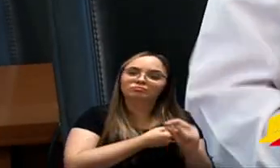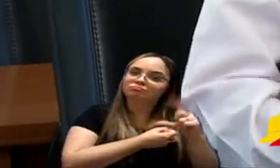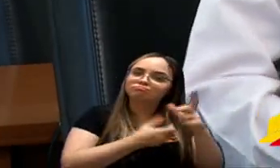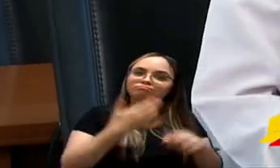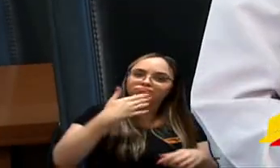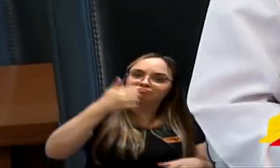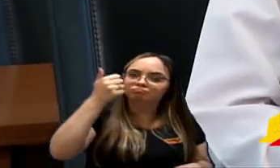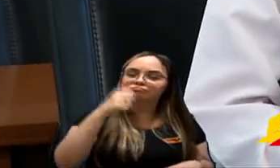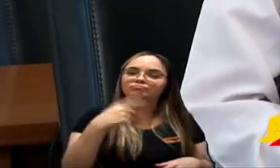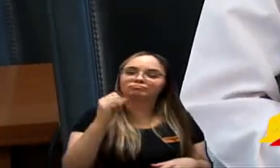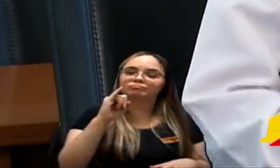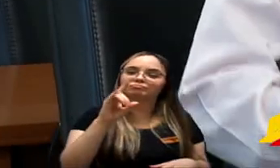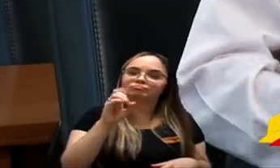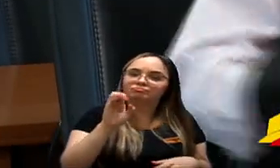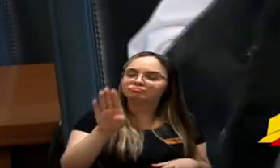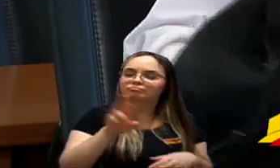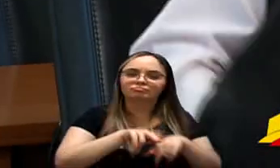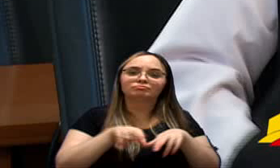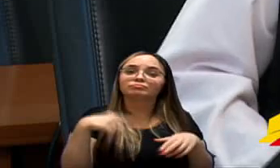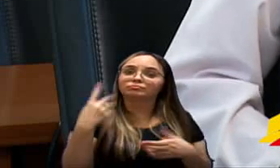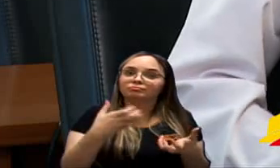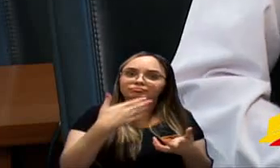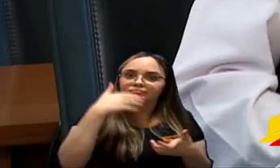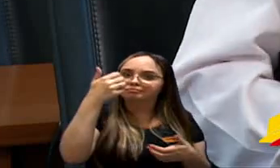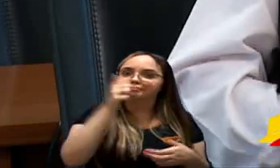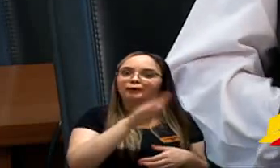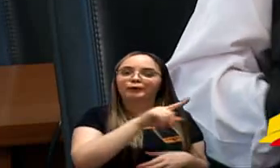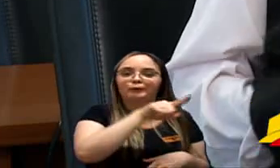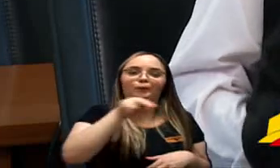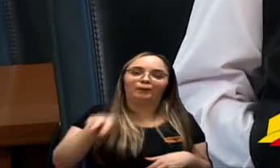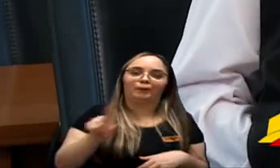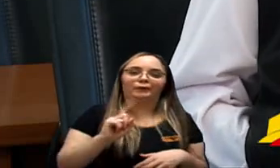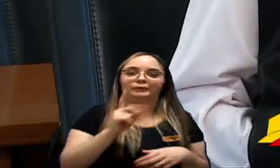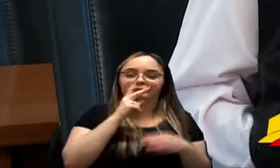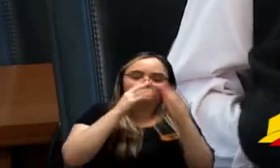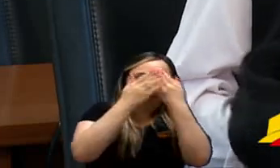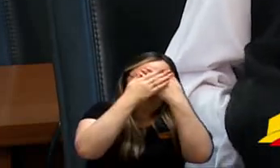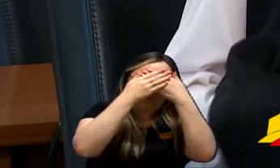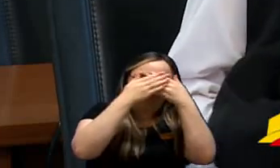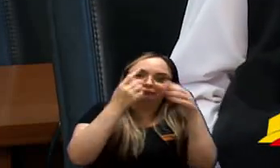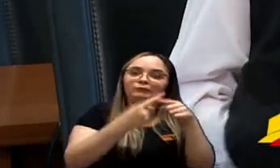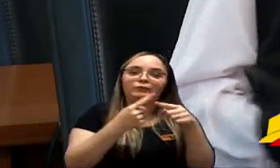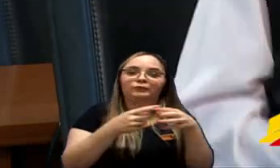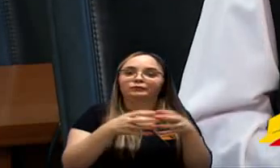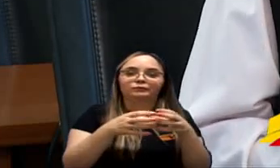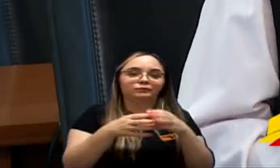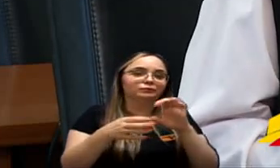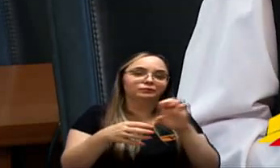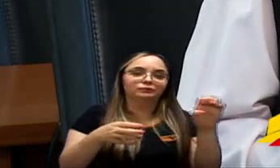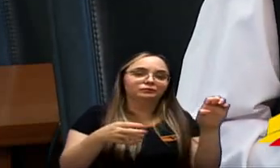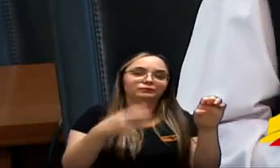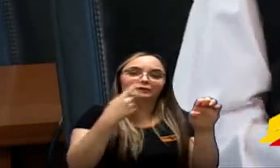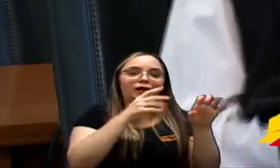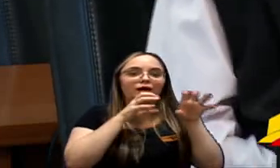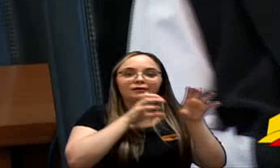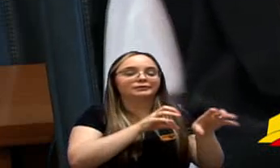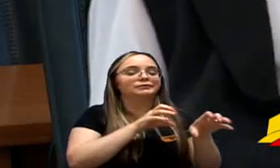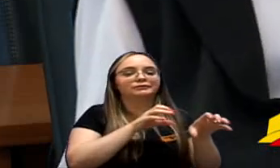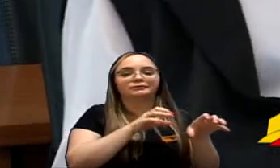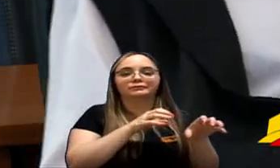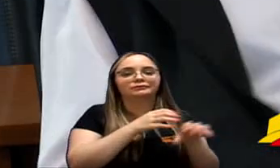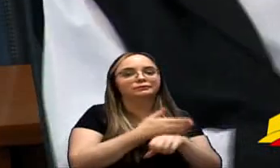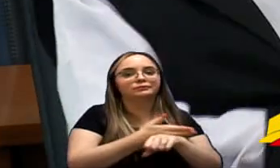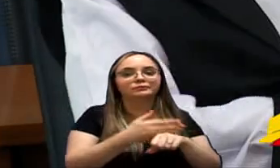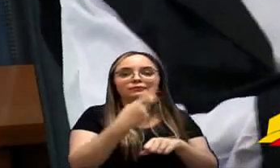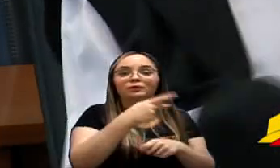seus índices de débito, tudo, agora isso eles não veem, porque não é próprio da esquerda ver. Aquilo que é